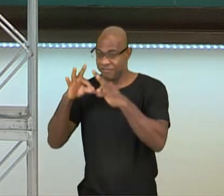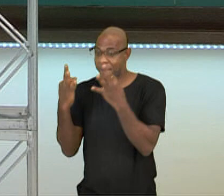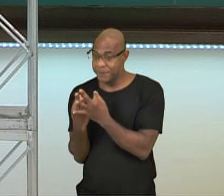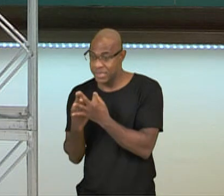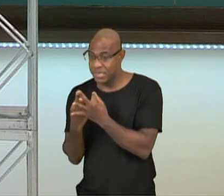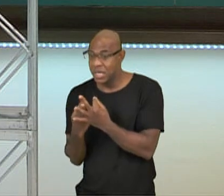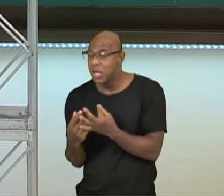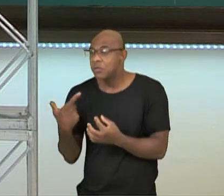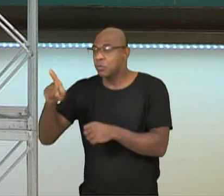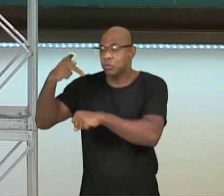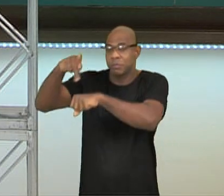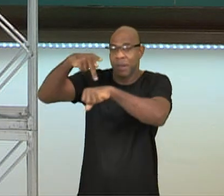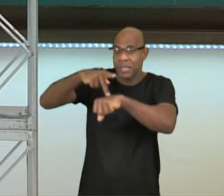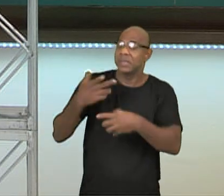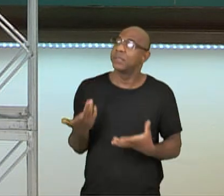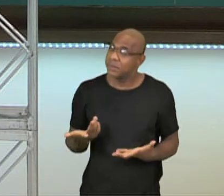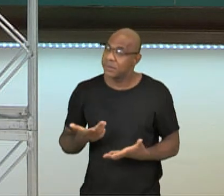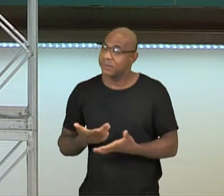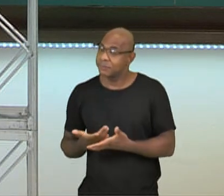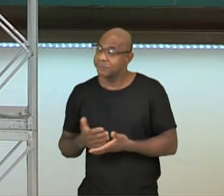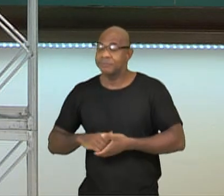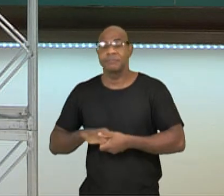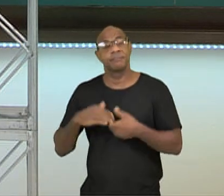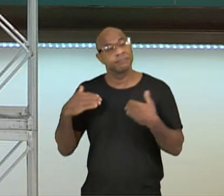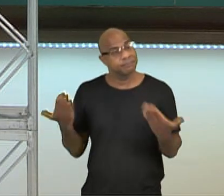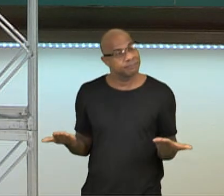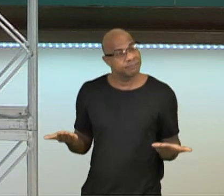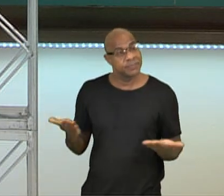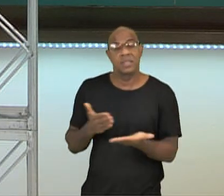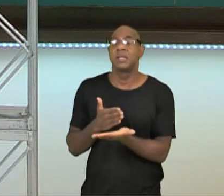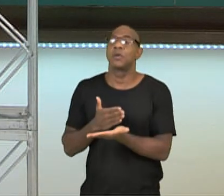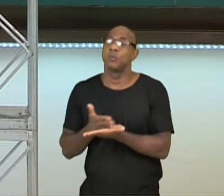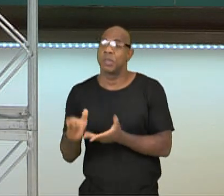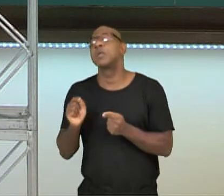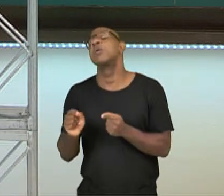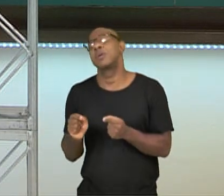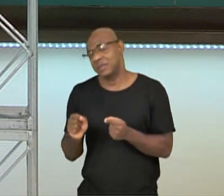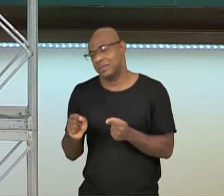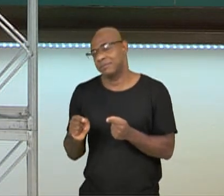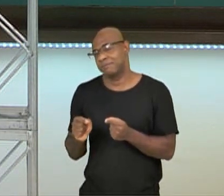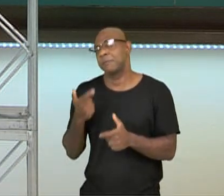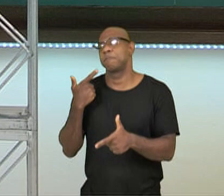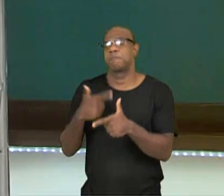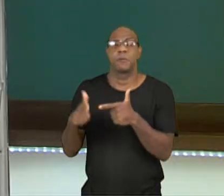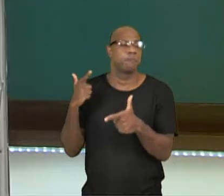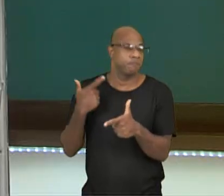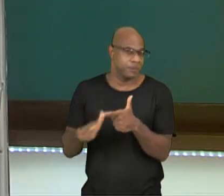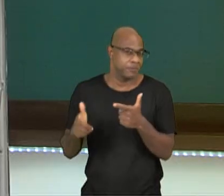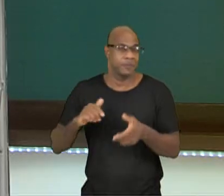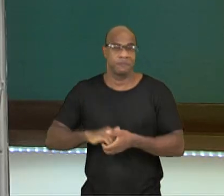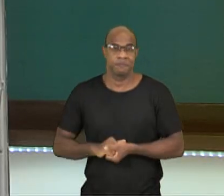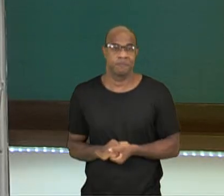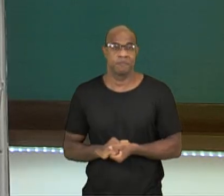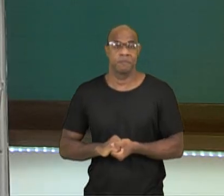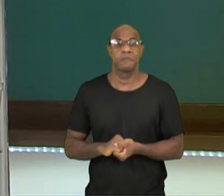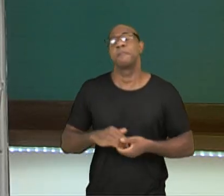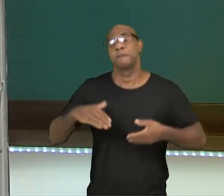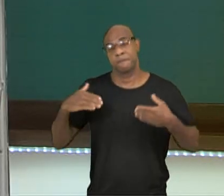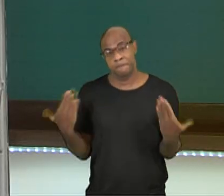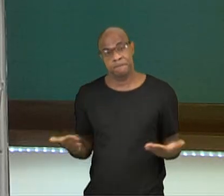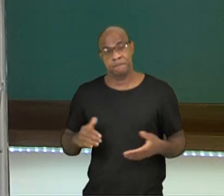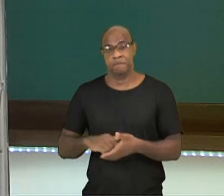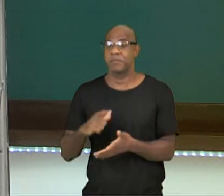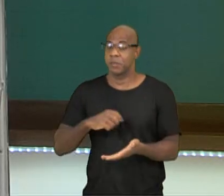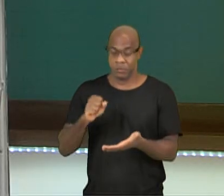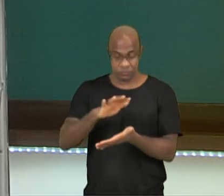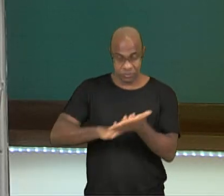eles simplesmente separaram. E aí começou esse descontentamento da população, tá? Então, aqui tem